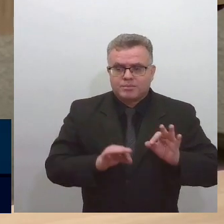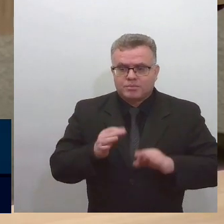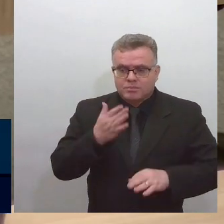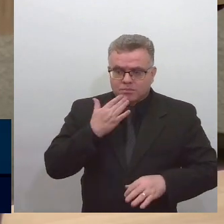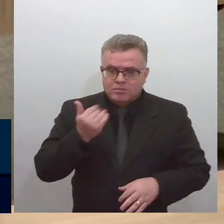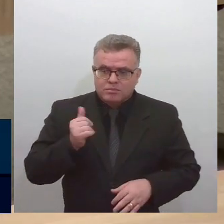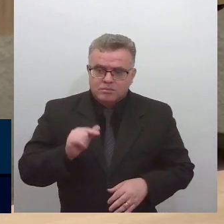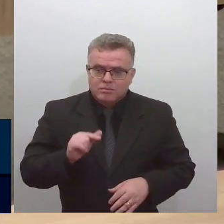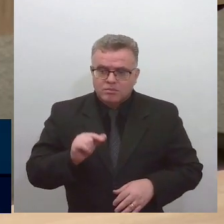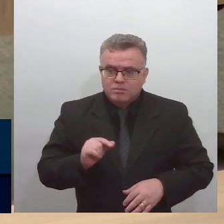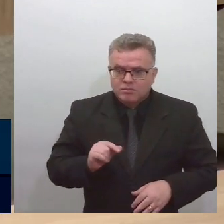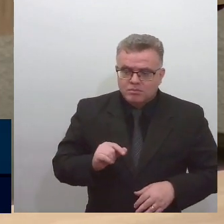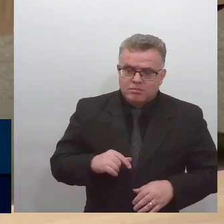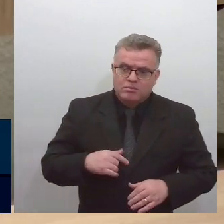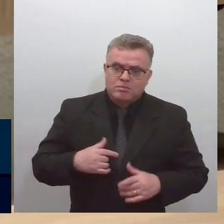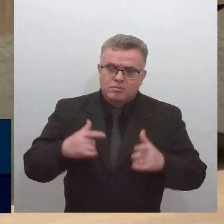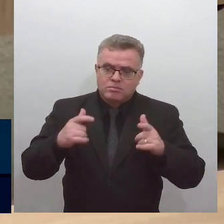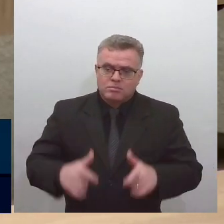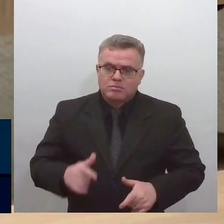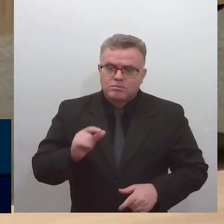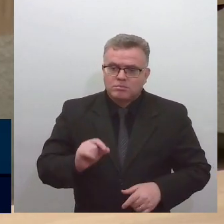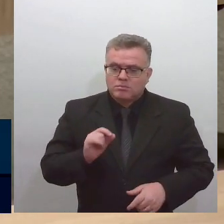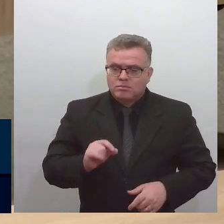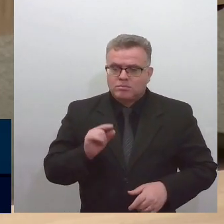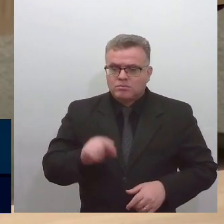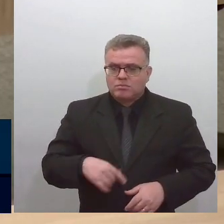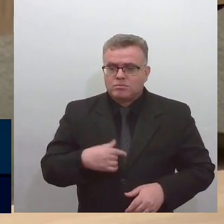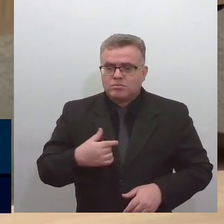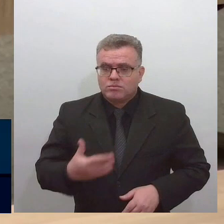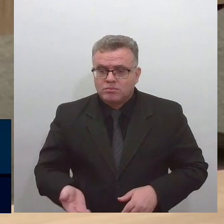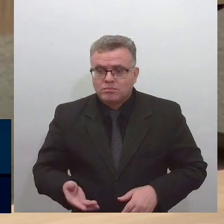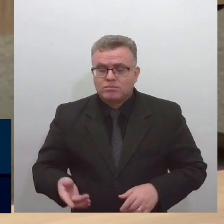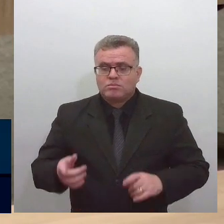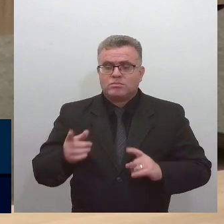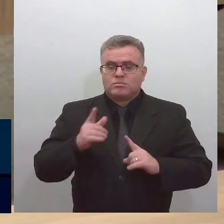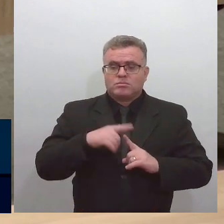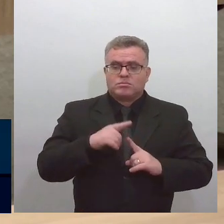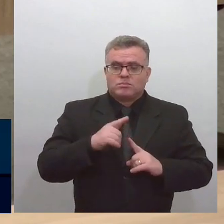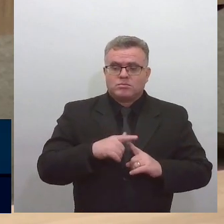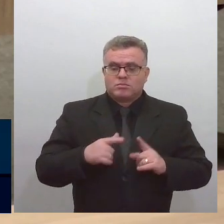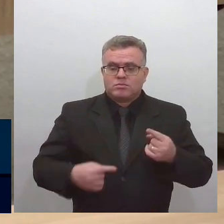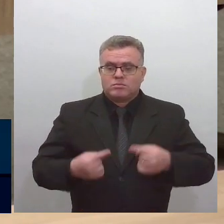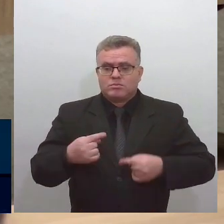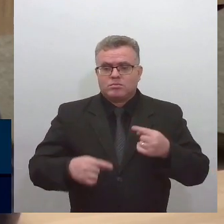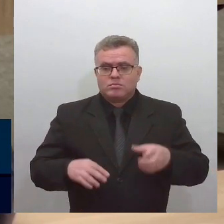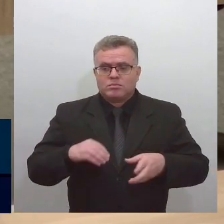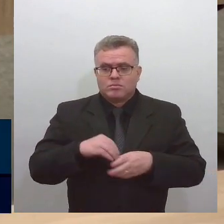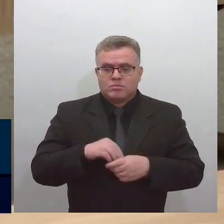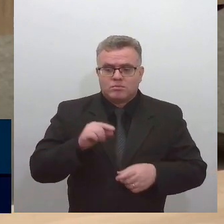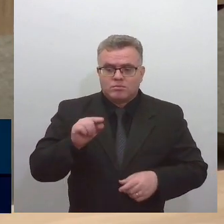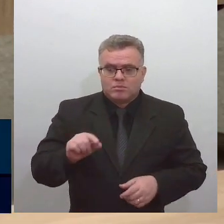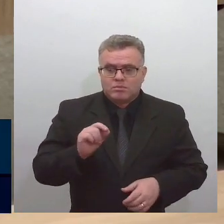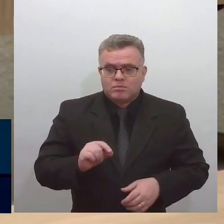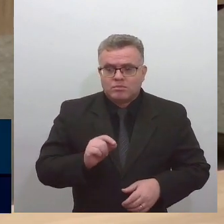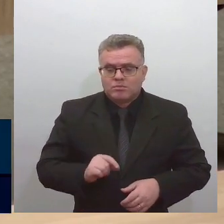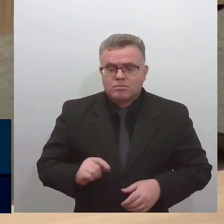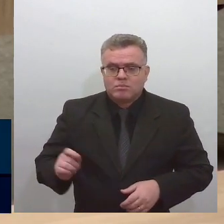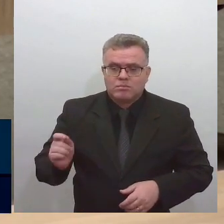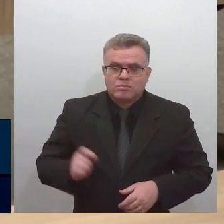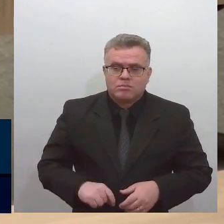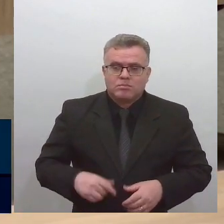passarela naquela localidade ou Qual é o tipo de política que que o denit tá adotando